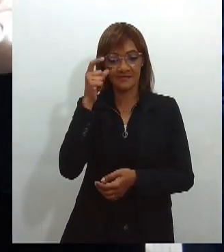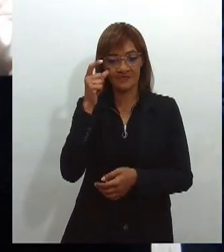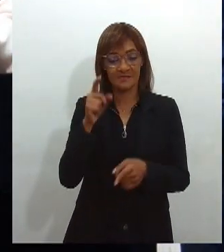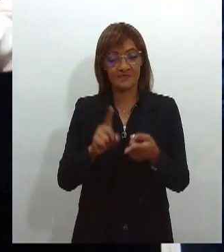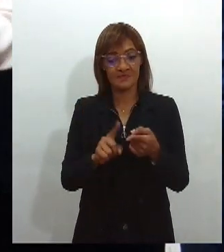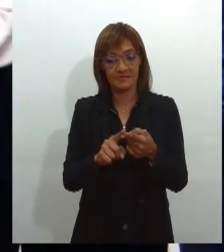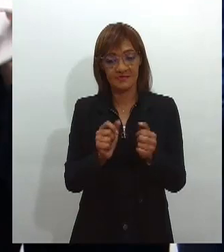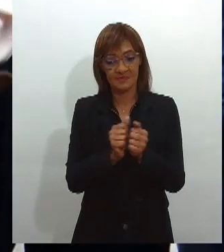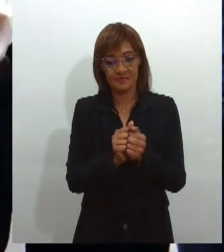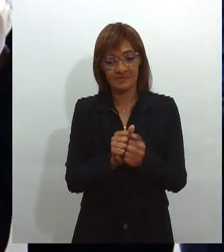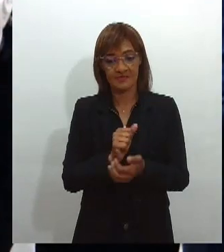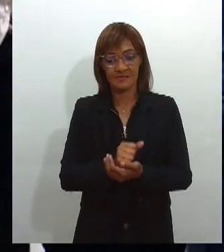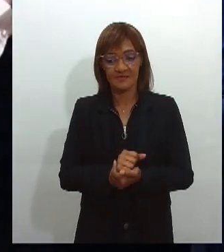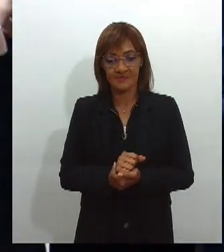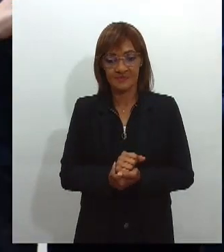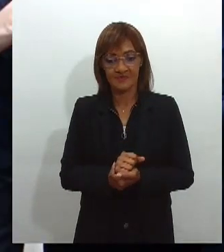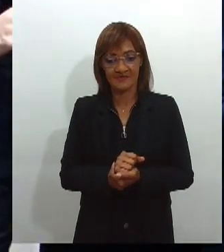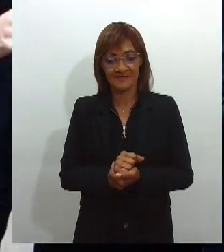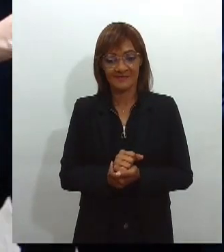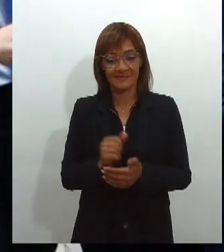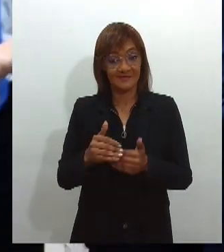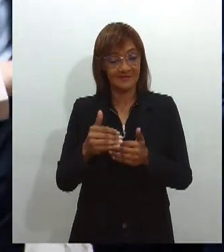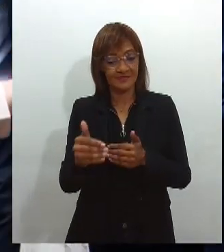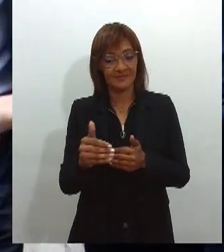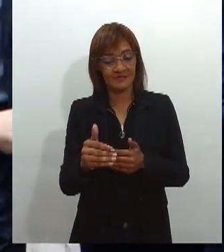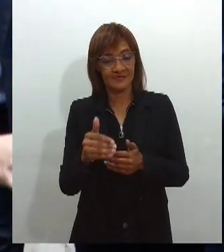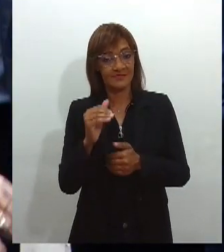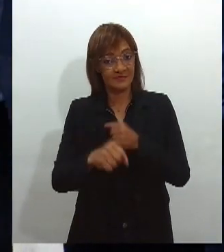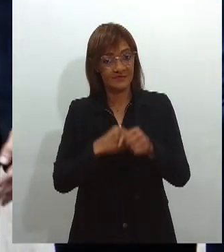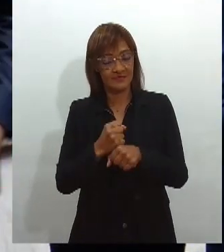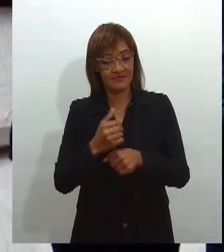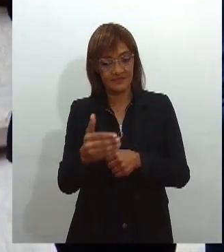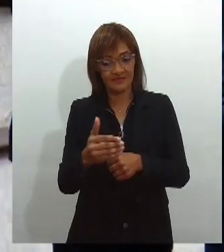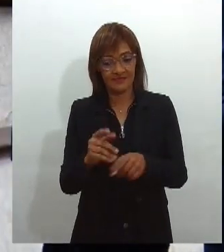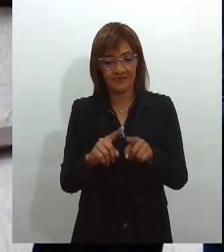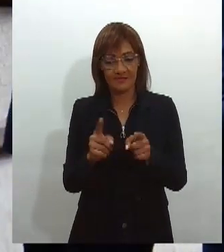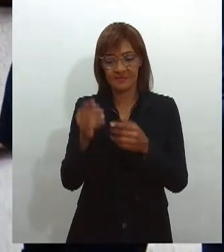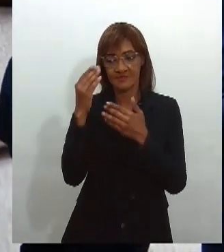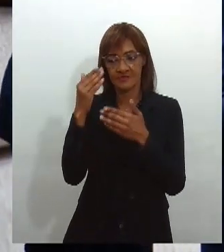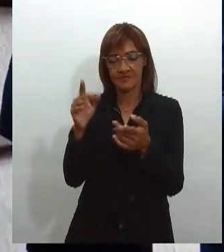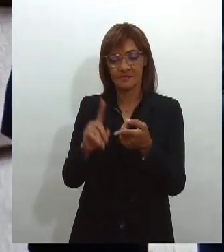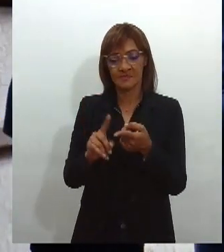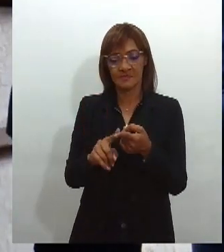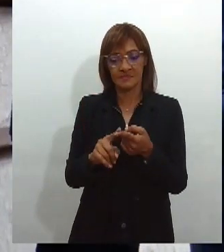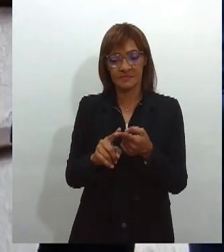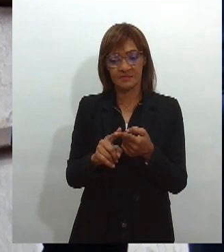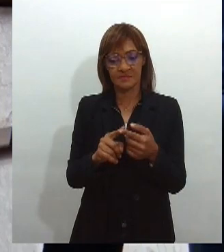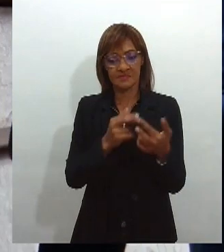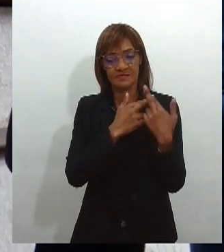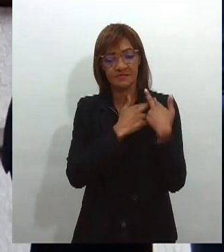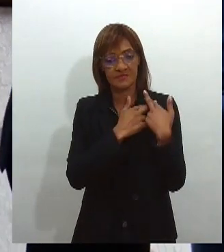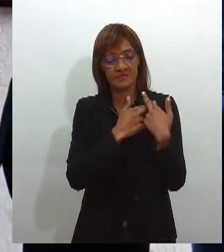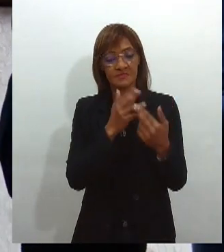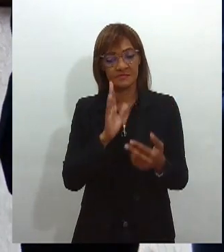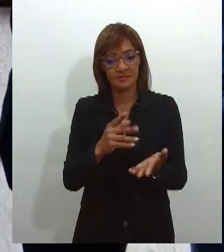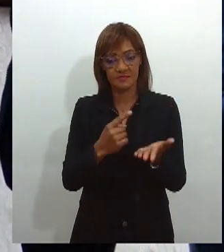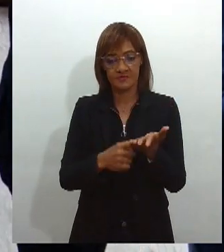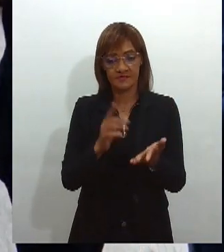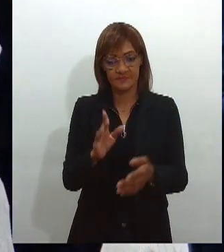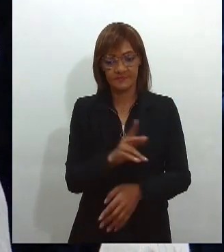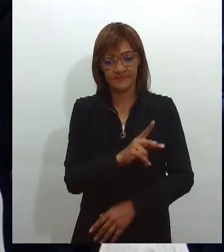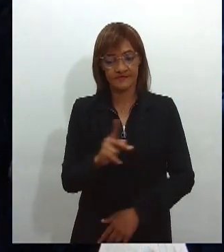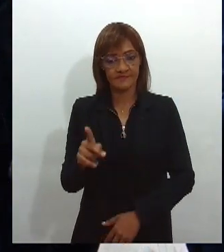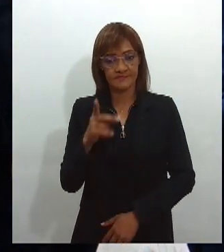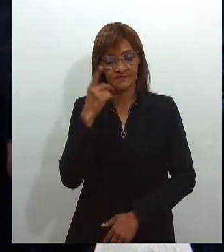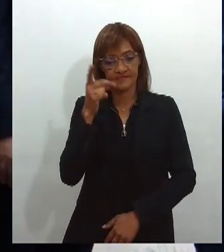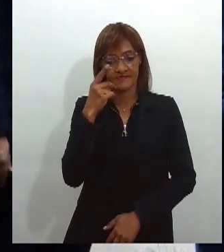só lembrando, né? Mas agradecer demais, dizer também do compromisso dessa mesa diretora, da presidência, do deputado Jefferson Andrade com os projetos